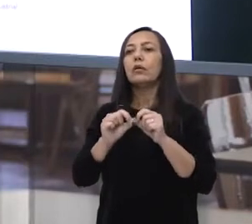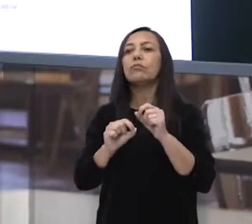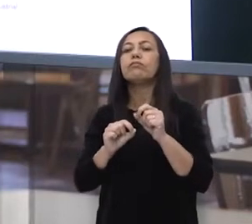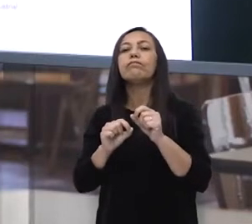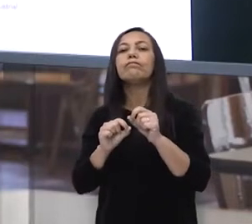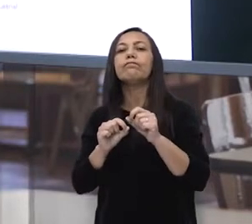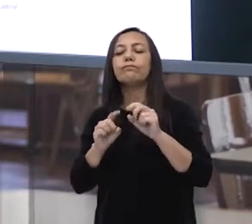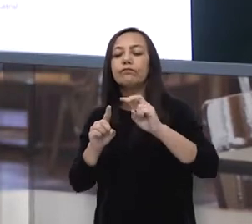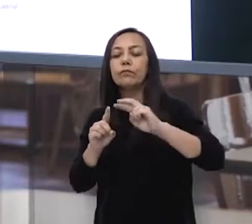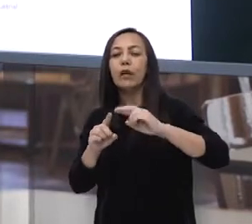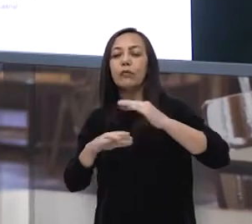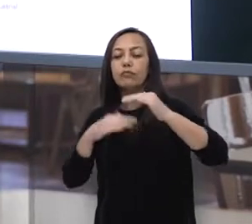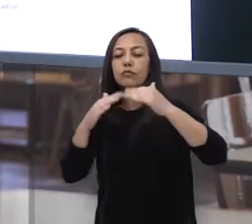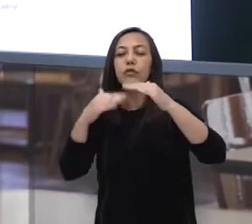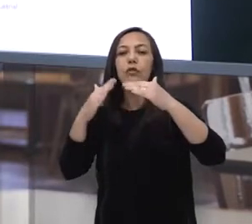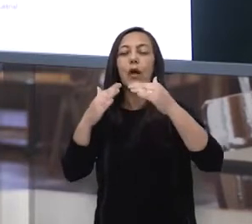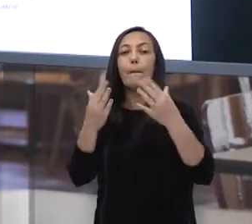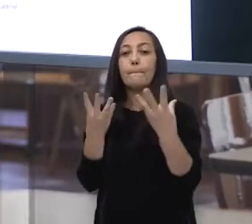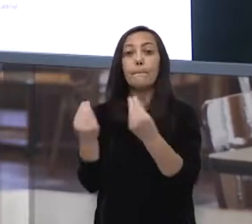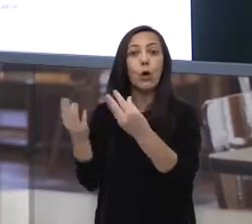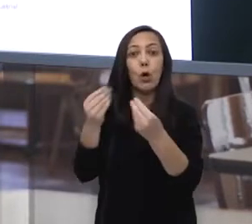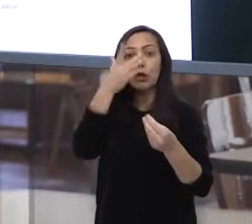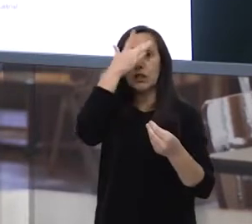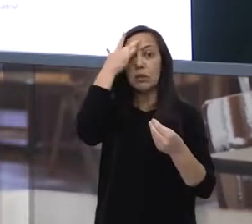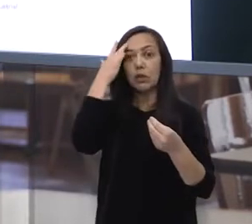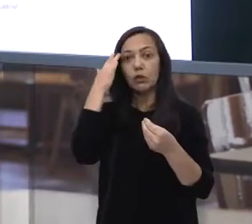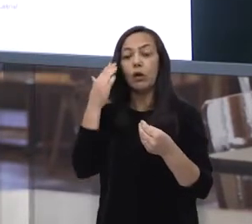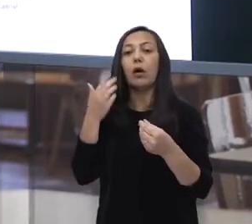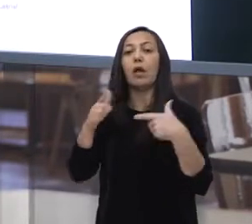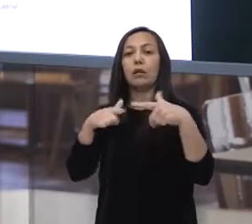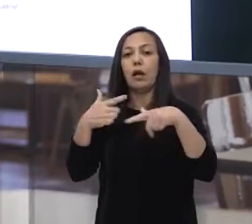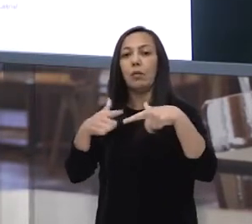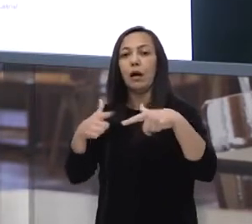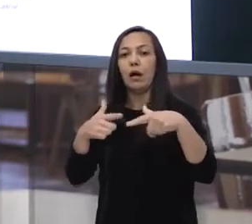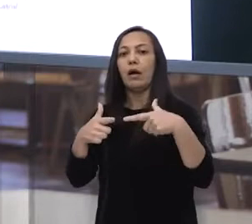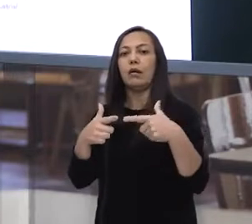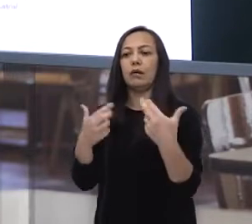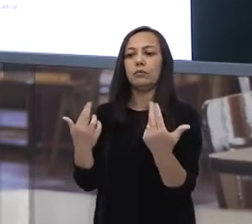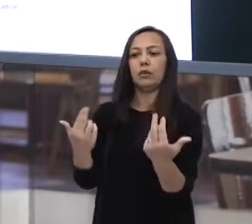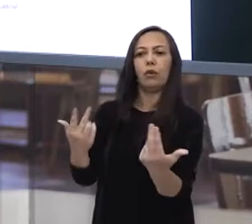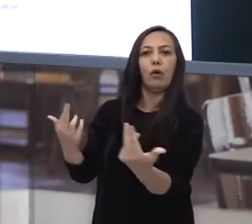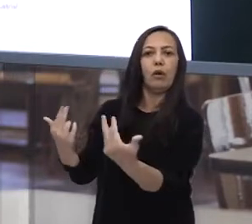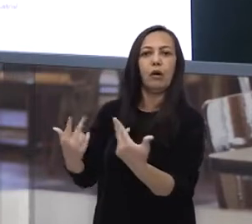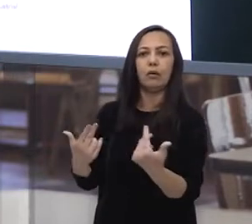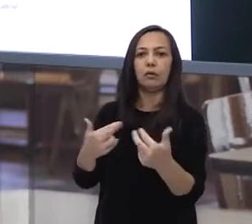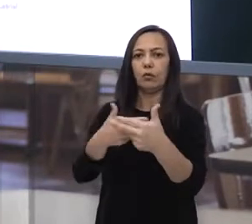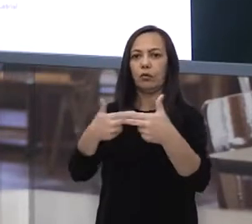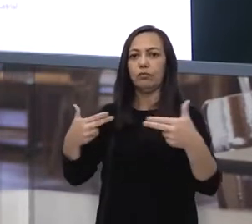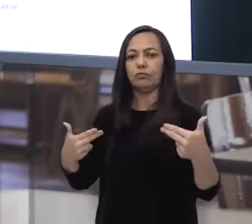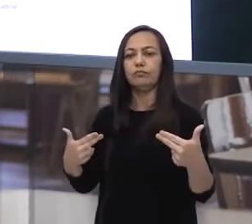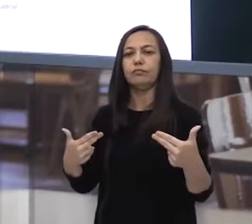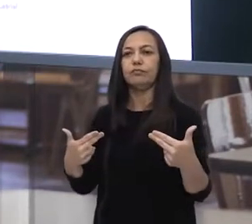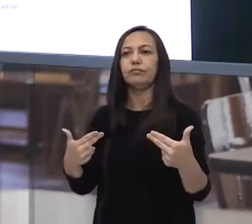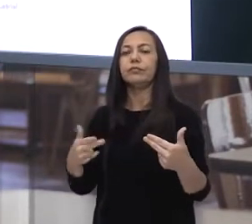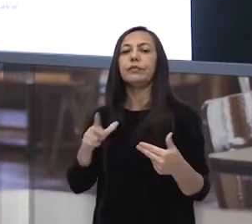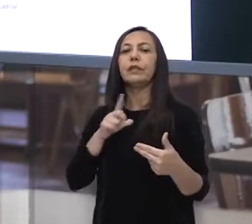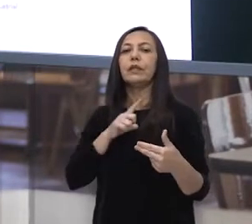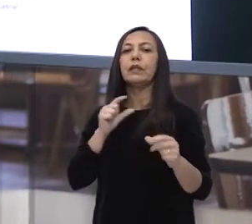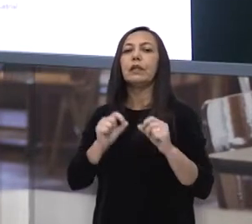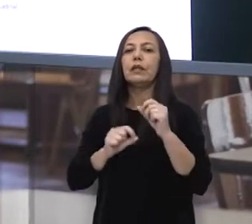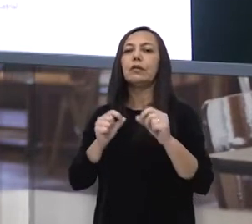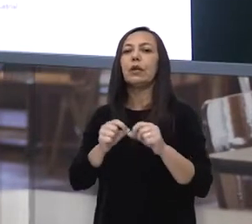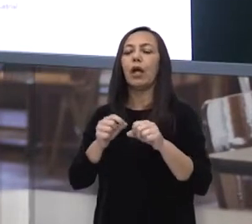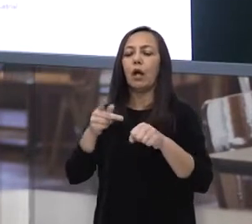existia várias pessoas fazendo o mesmo produto em etapas diferentes. Então, temos também aí